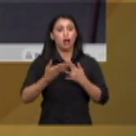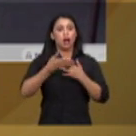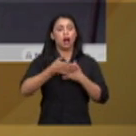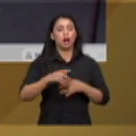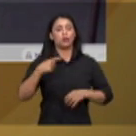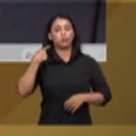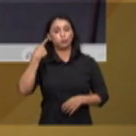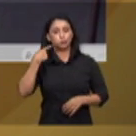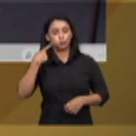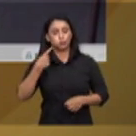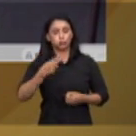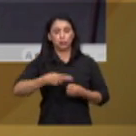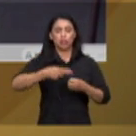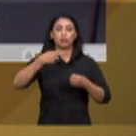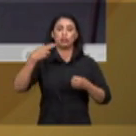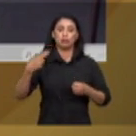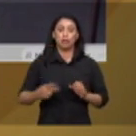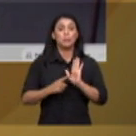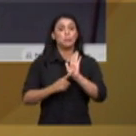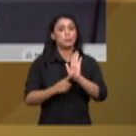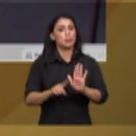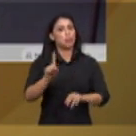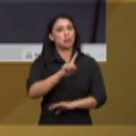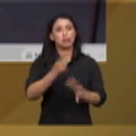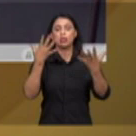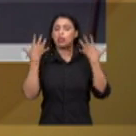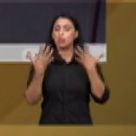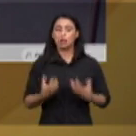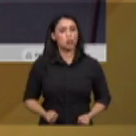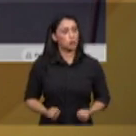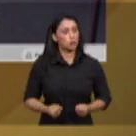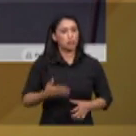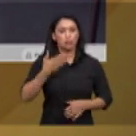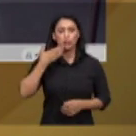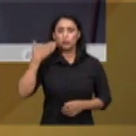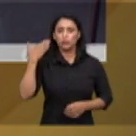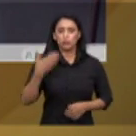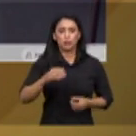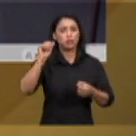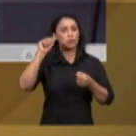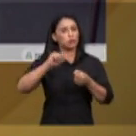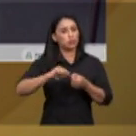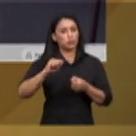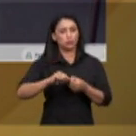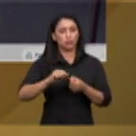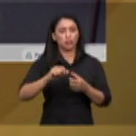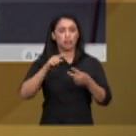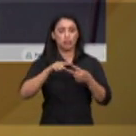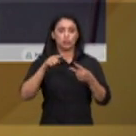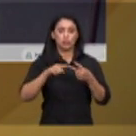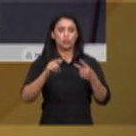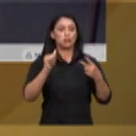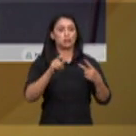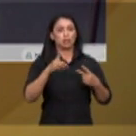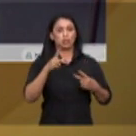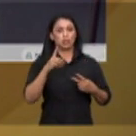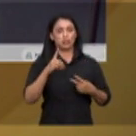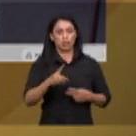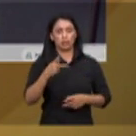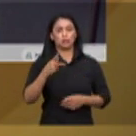deste advogado-geral, manifesta-se pela improcedência dos pedidos formulados nas duas ADPFs